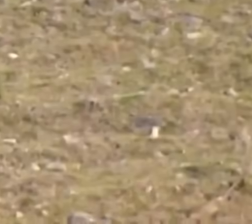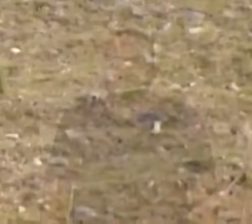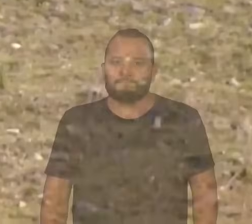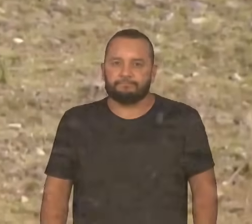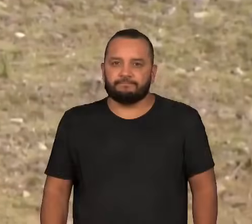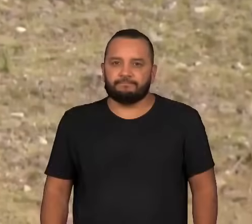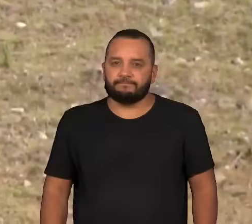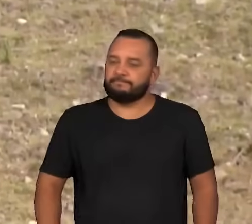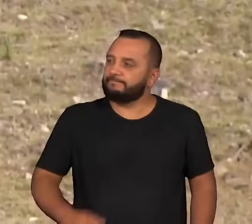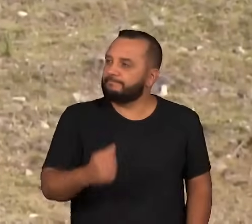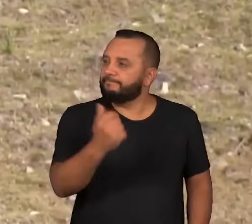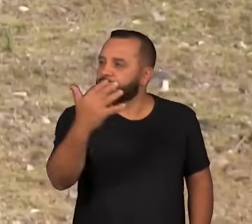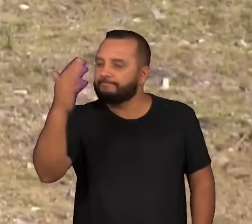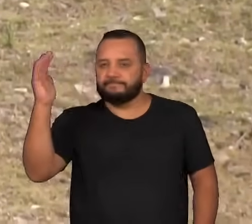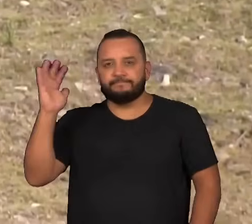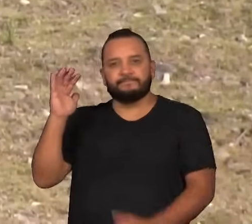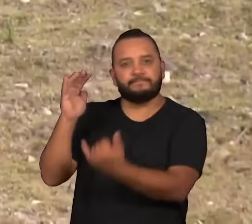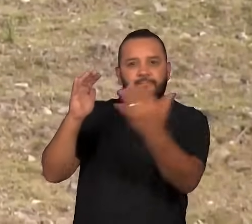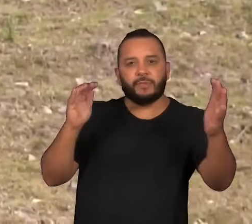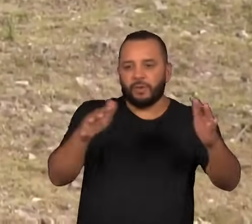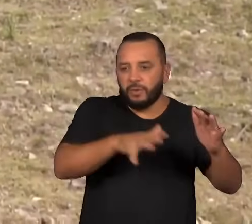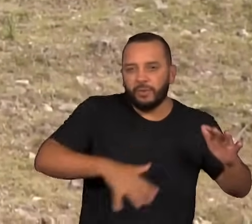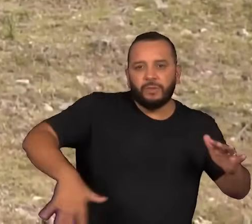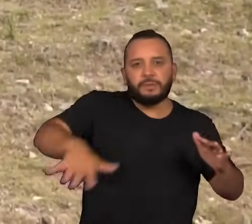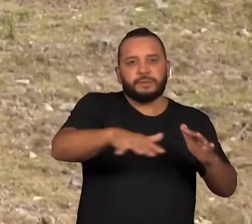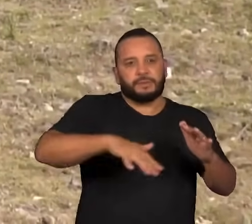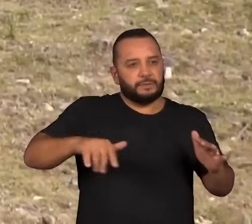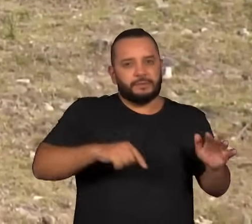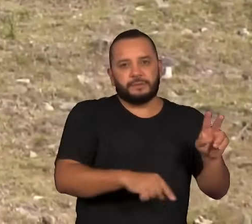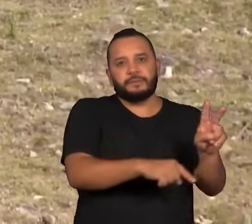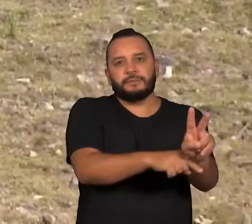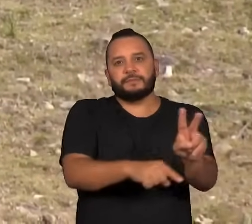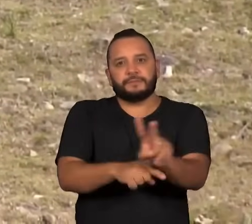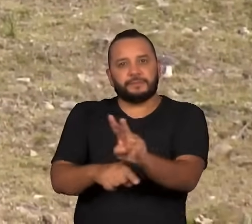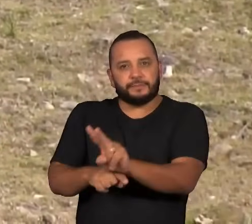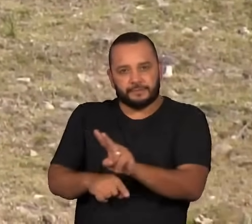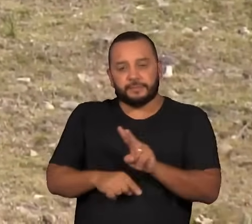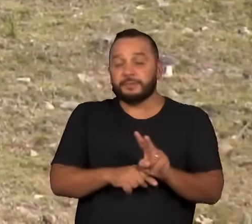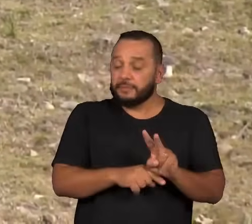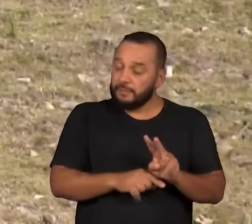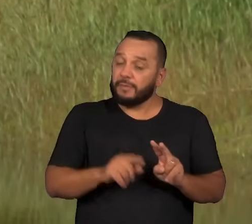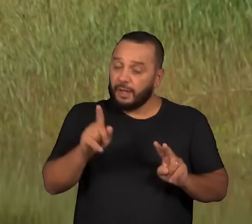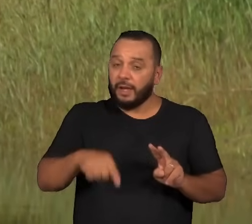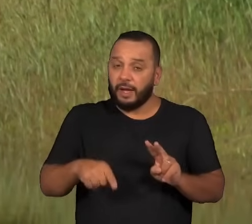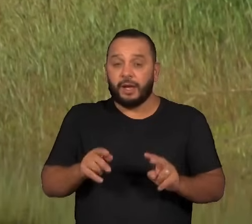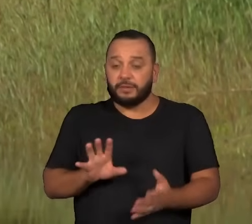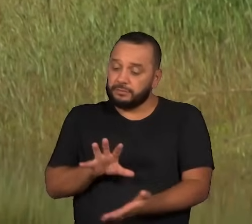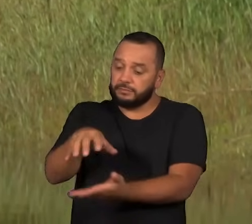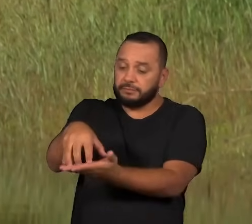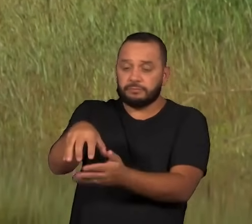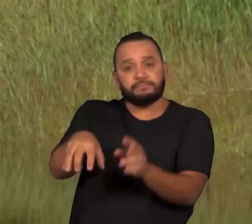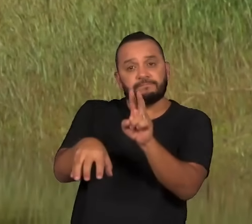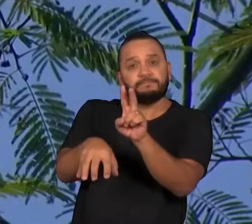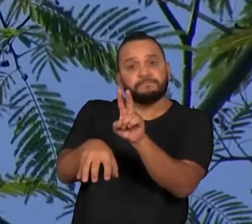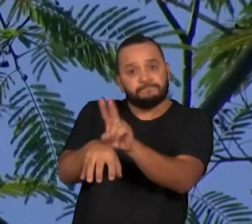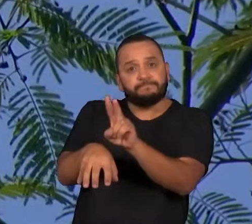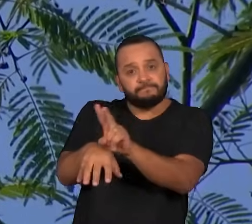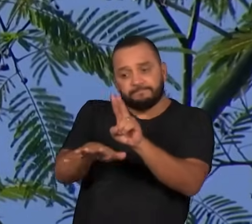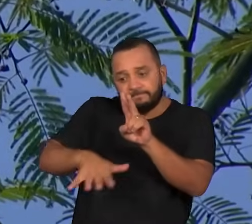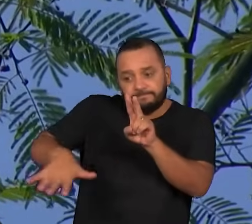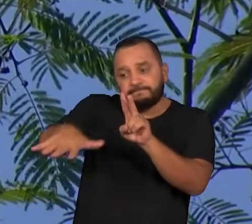Parques, estações ecológicas e reservas biológicas são exemplos de unidades de conservação no